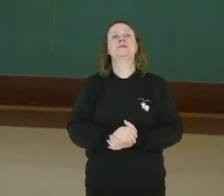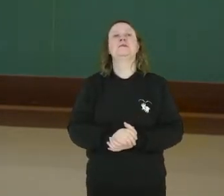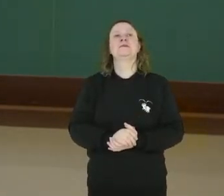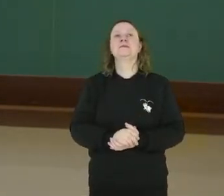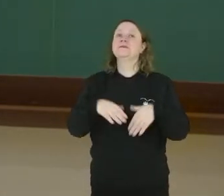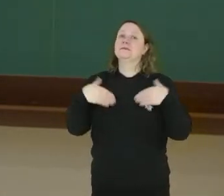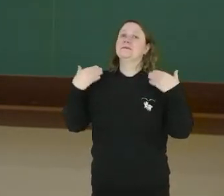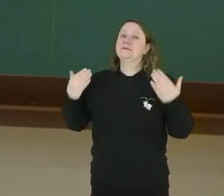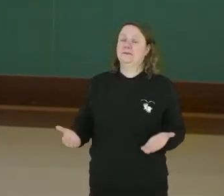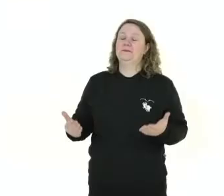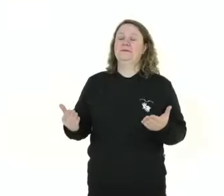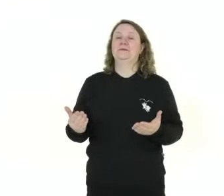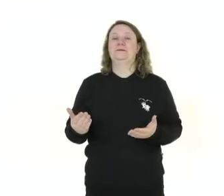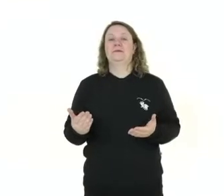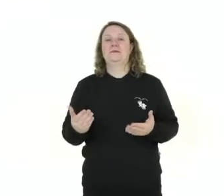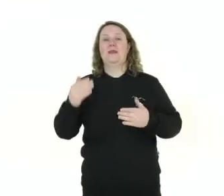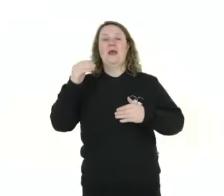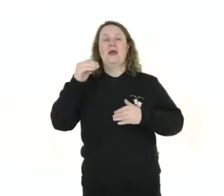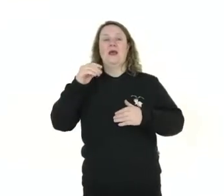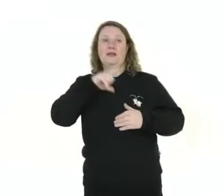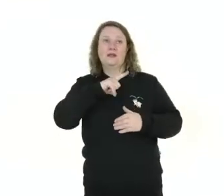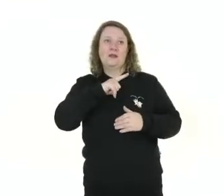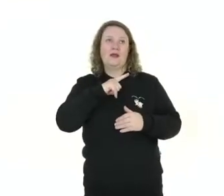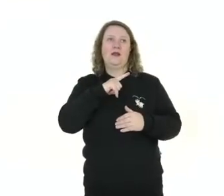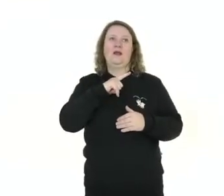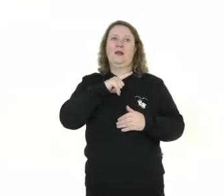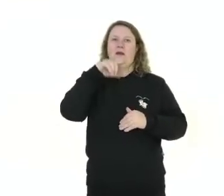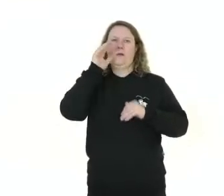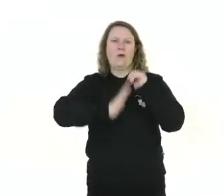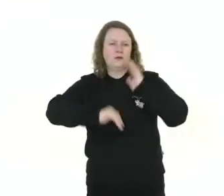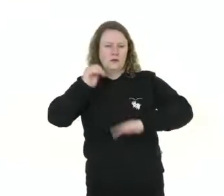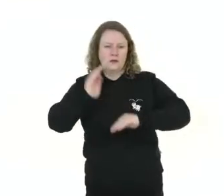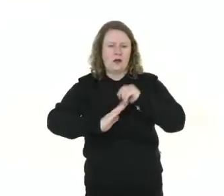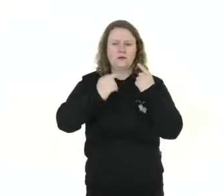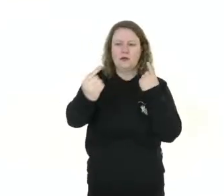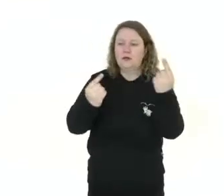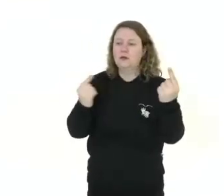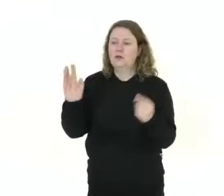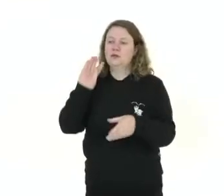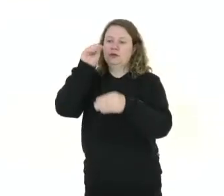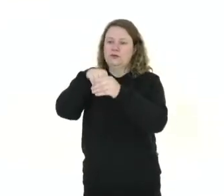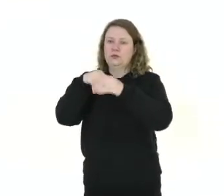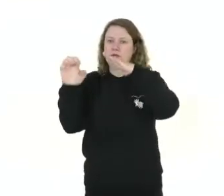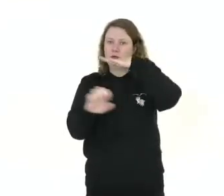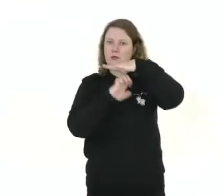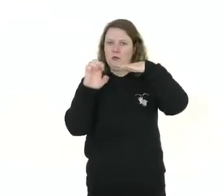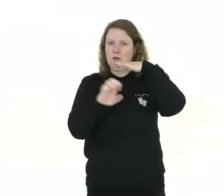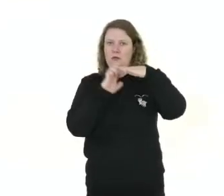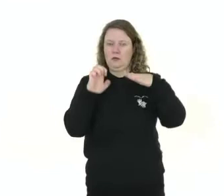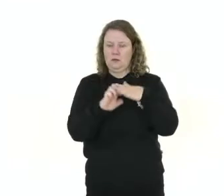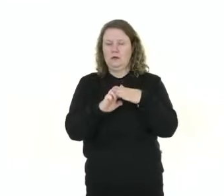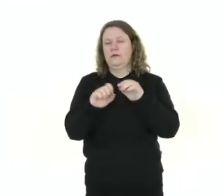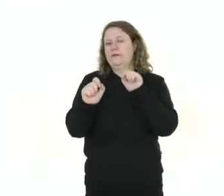Então, por mais que cada profissional tenha a sua função dentro de uma empresa, é fato que quando feito de